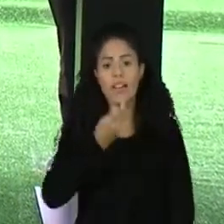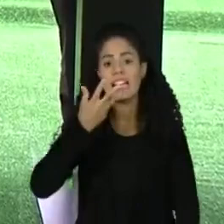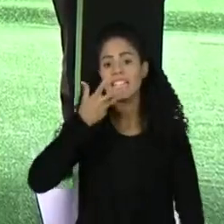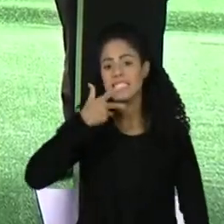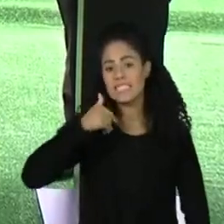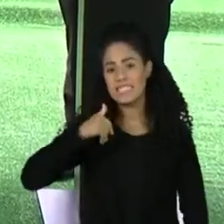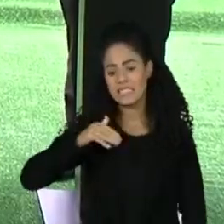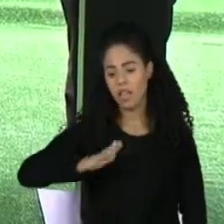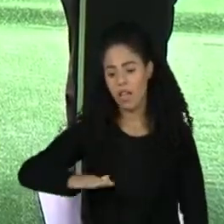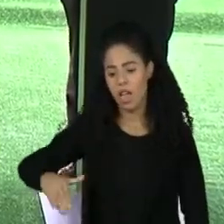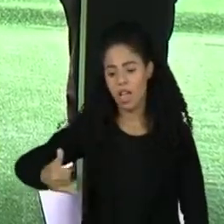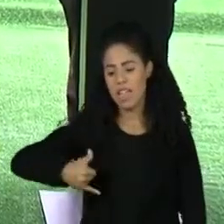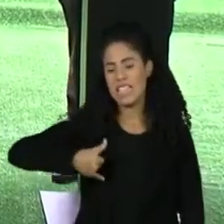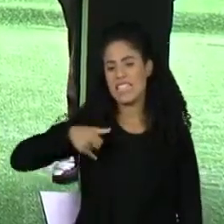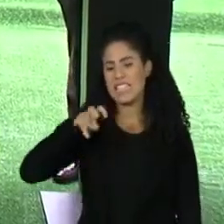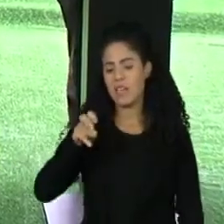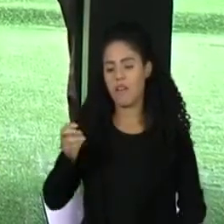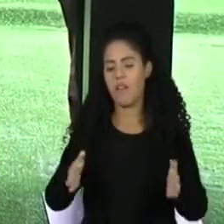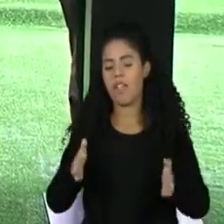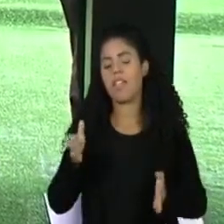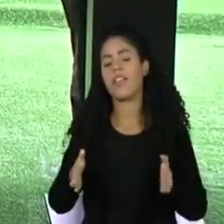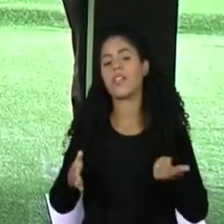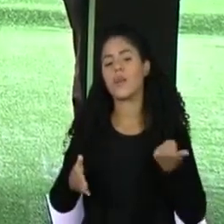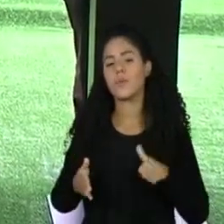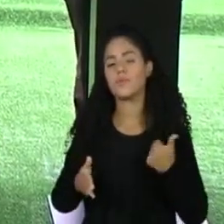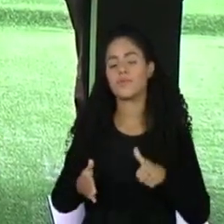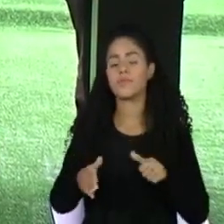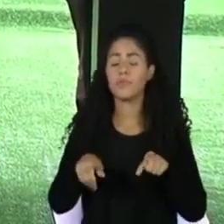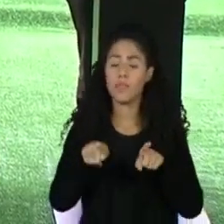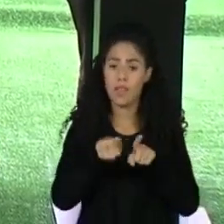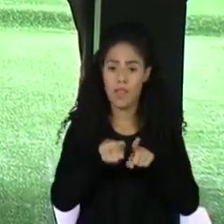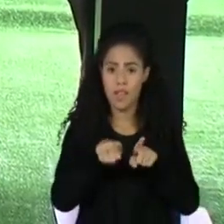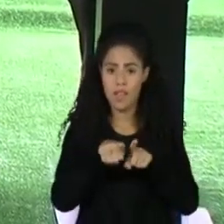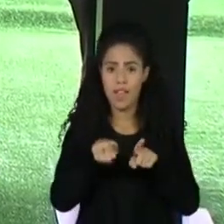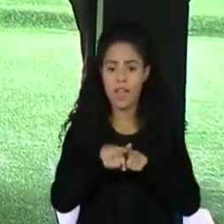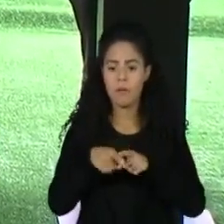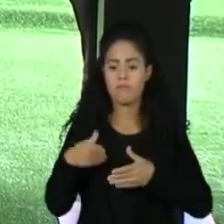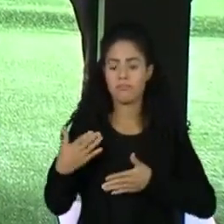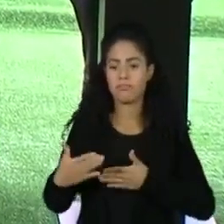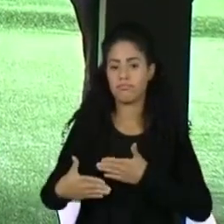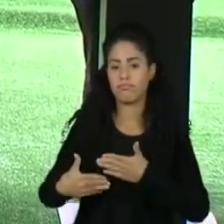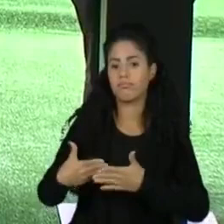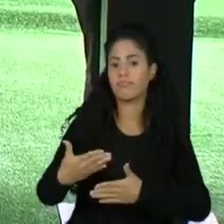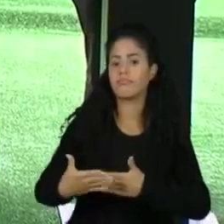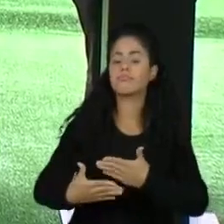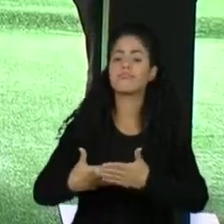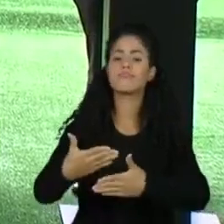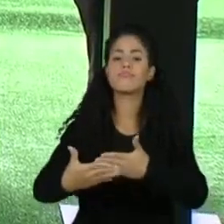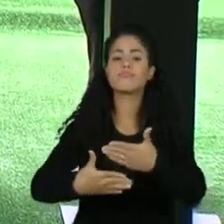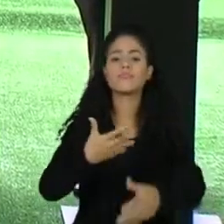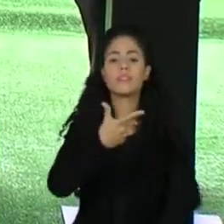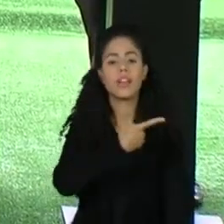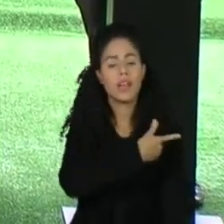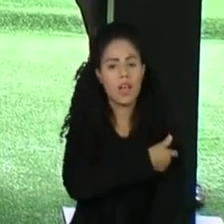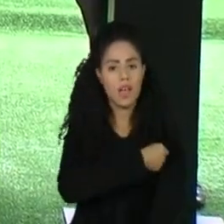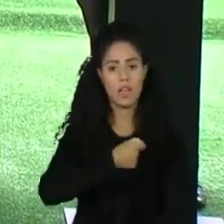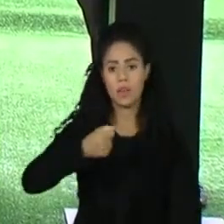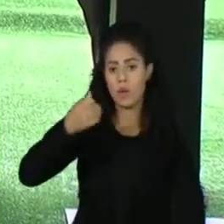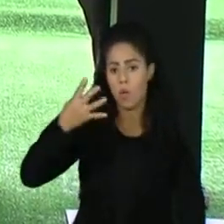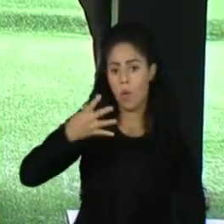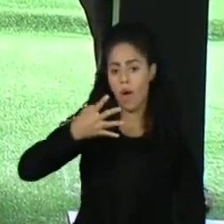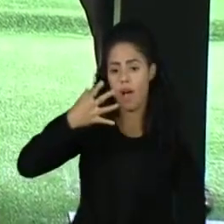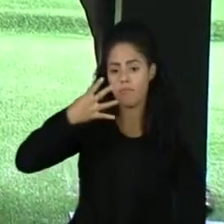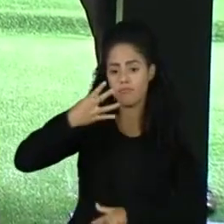de 5 a 11 anos mas também vamos a proceder a imunização na quarta dose